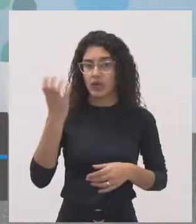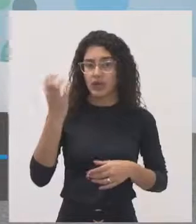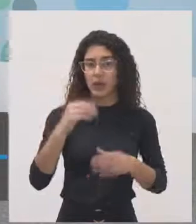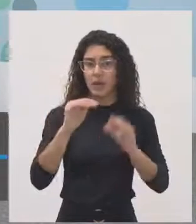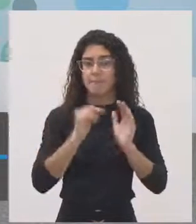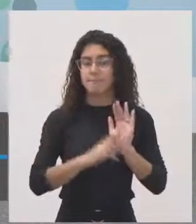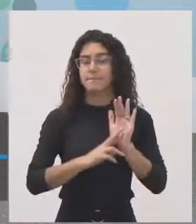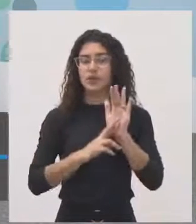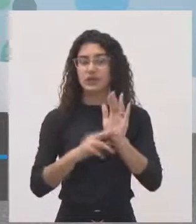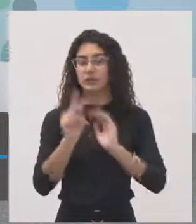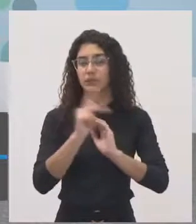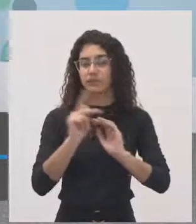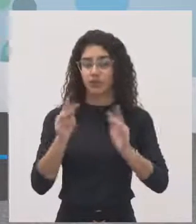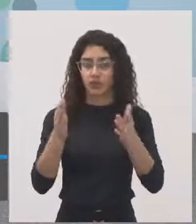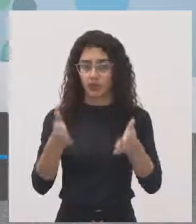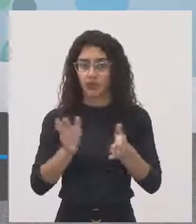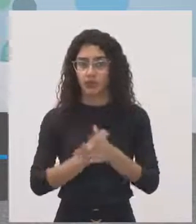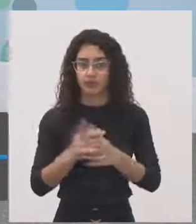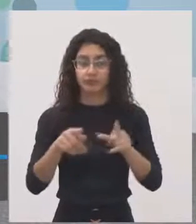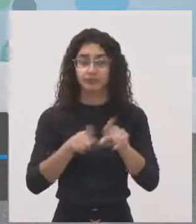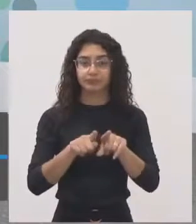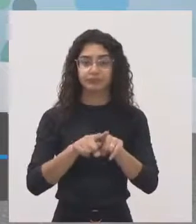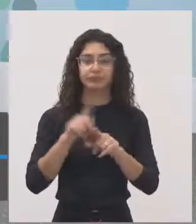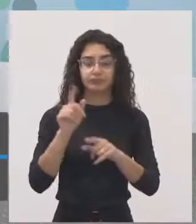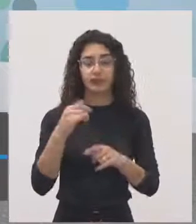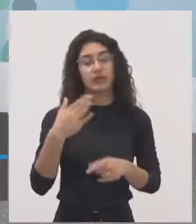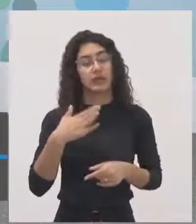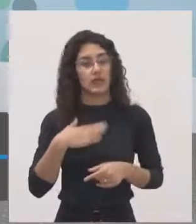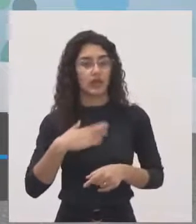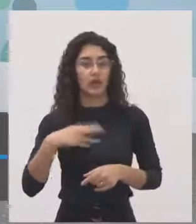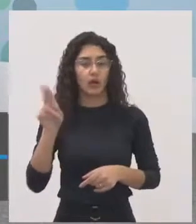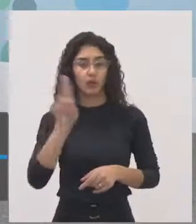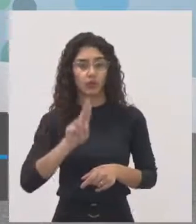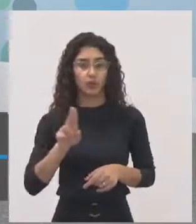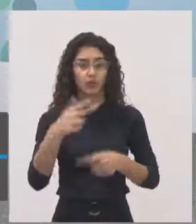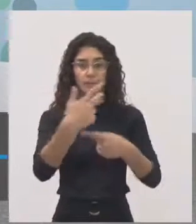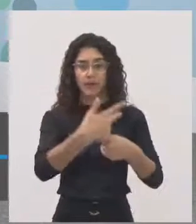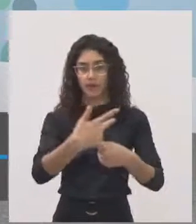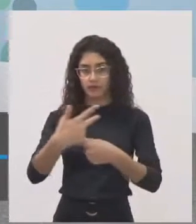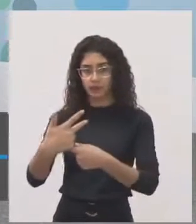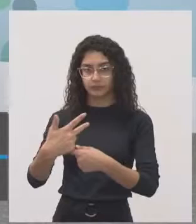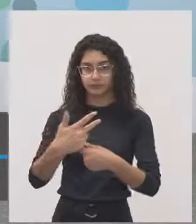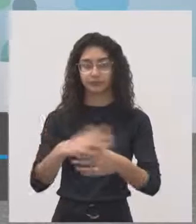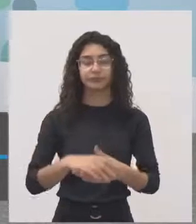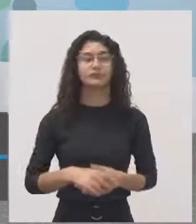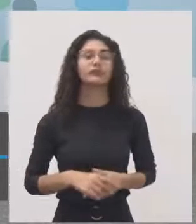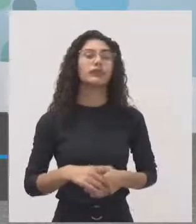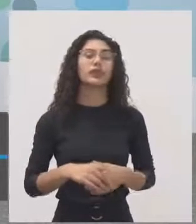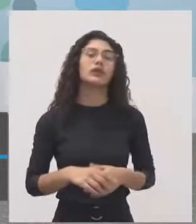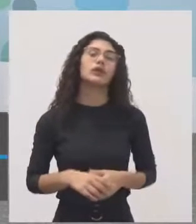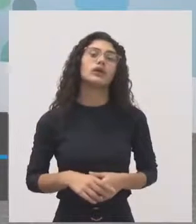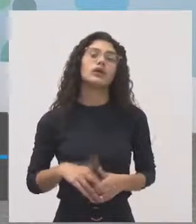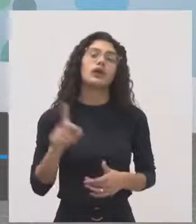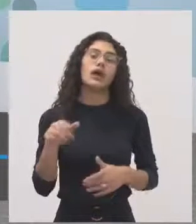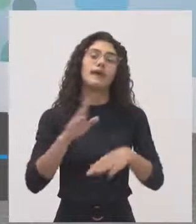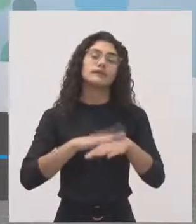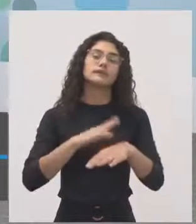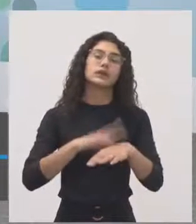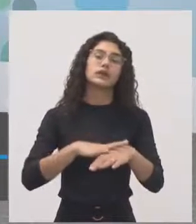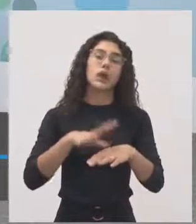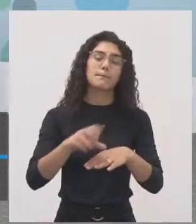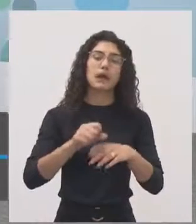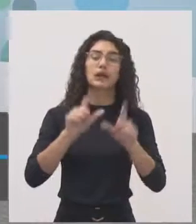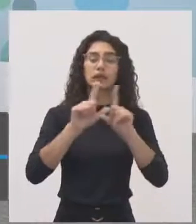demonstrar para os professores hoje. Inclusive, é a função que eu uso para gravar os meus vídeos do YouTube, que é essa função da gente fazer a captura